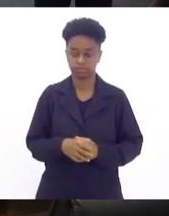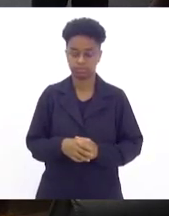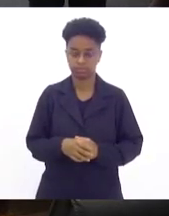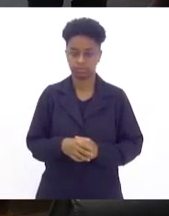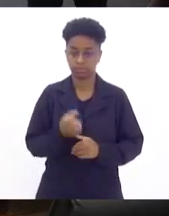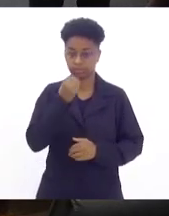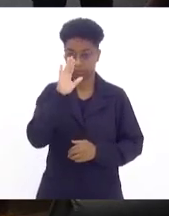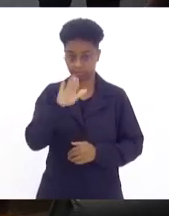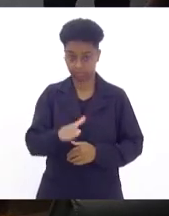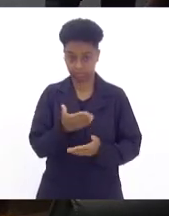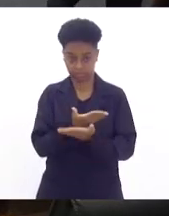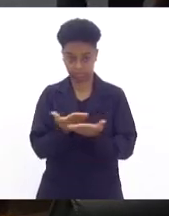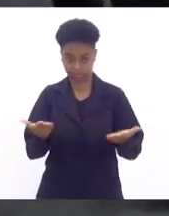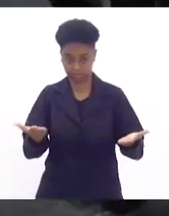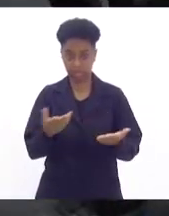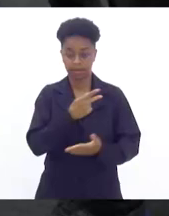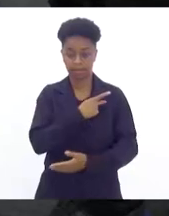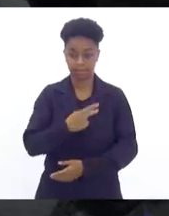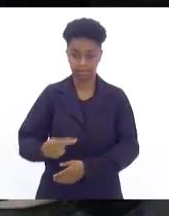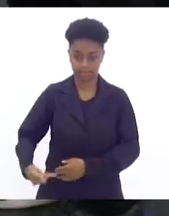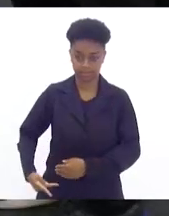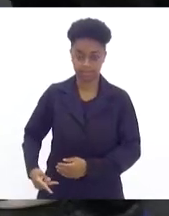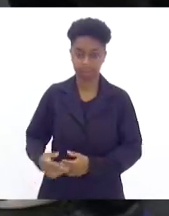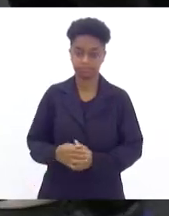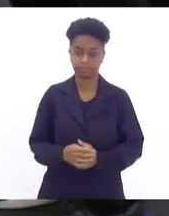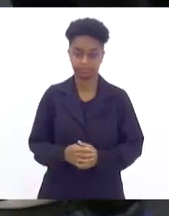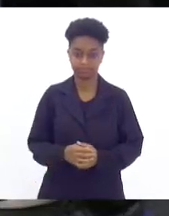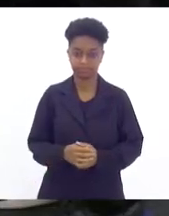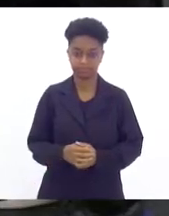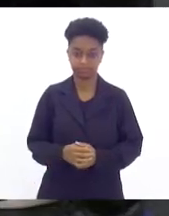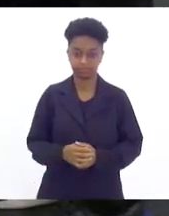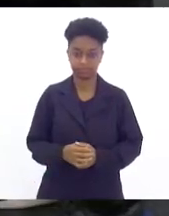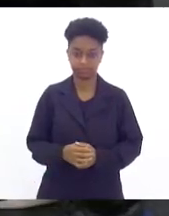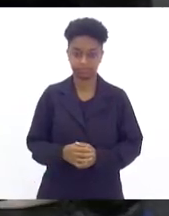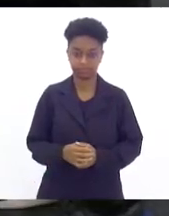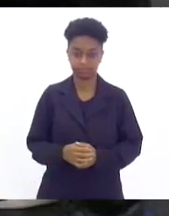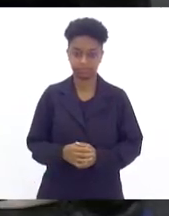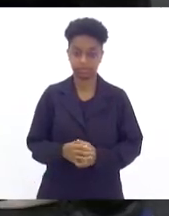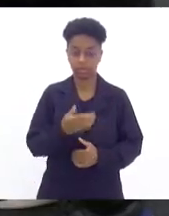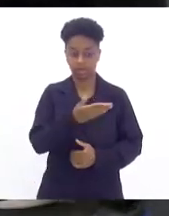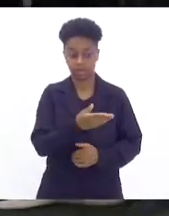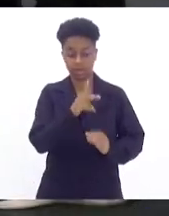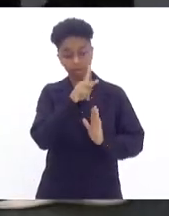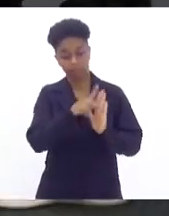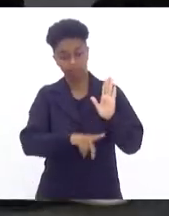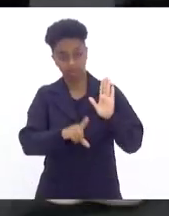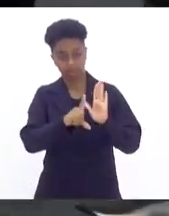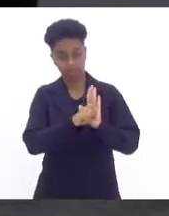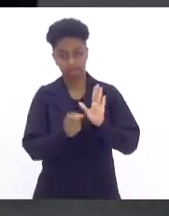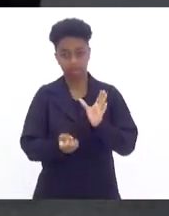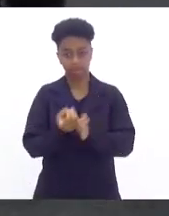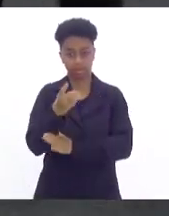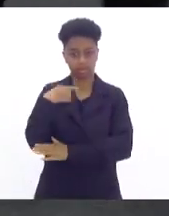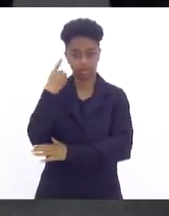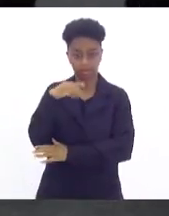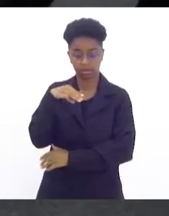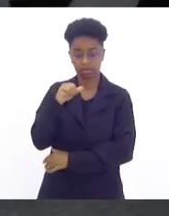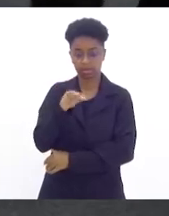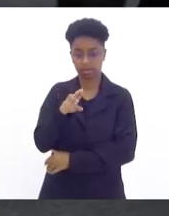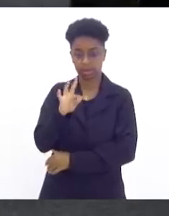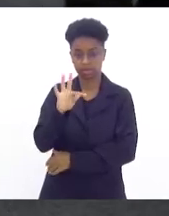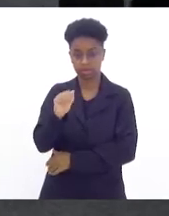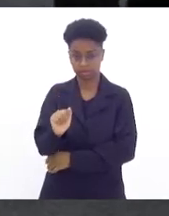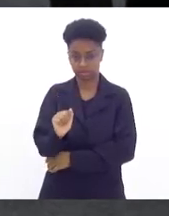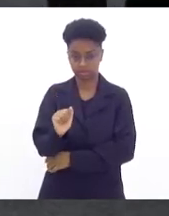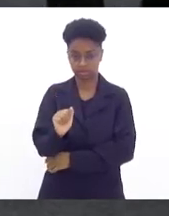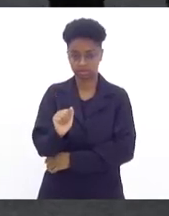Boa tarde excelentíssima presidenta o projeto presente projeto de lei de autoria da deputada Marta Rocha